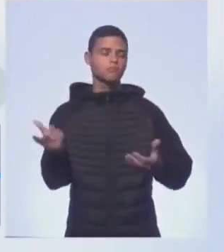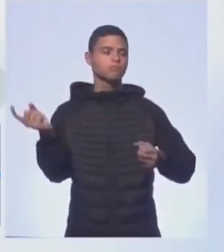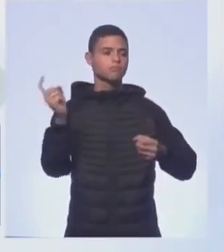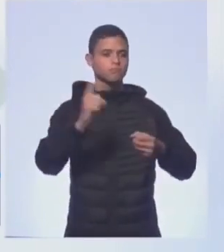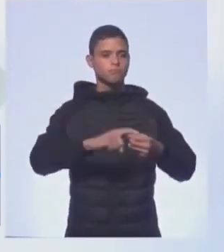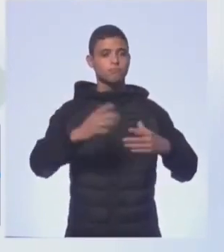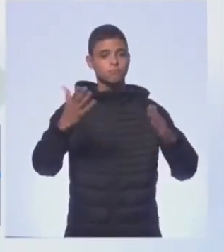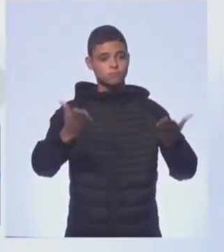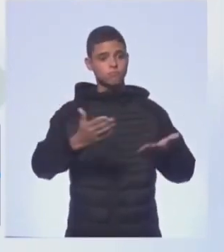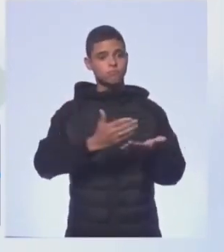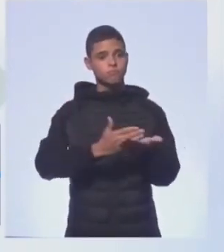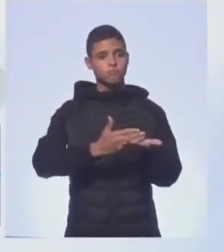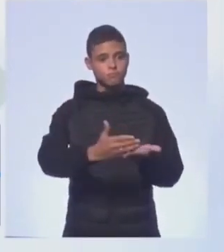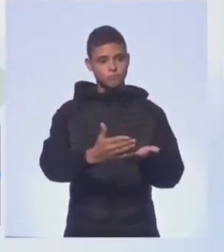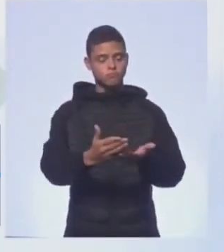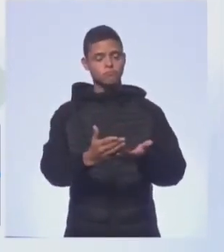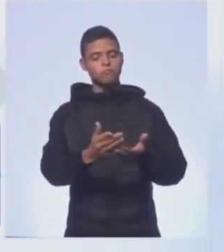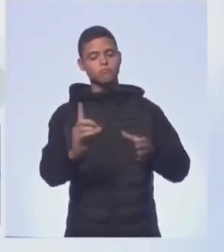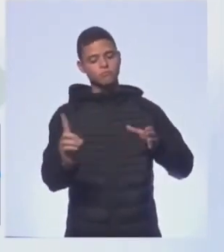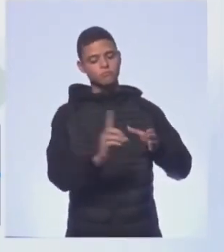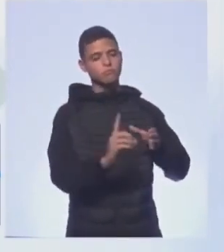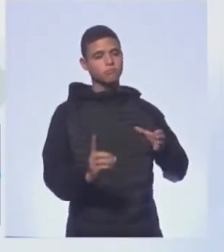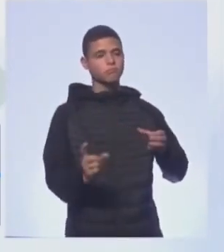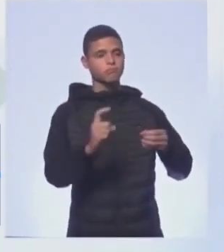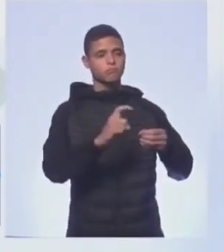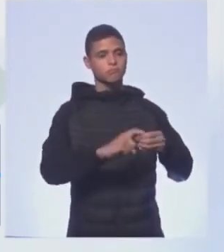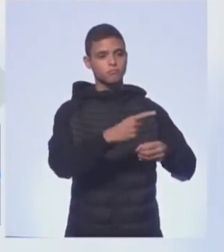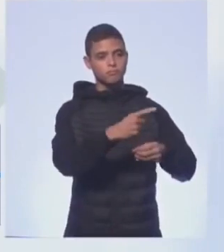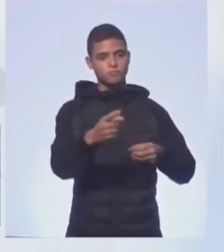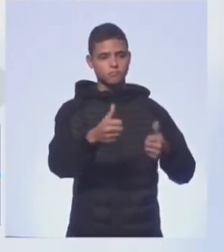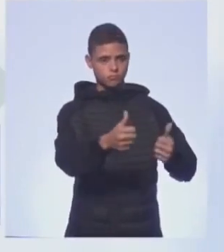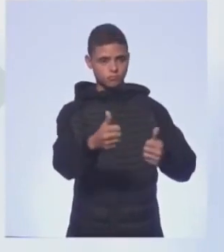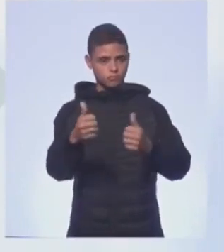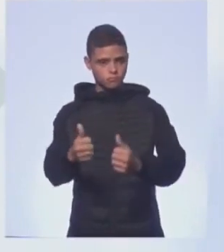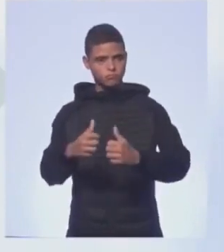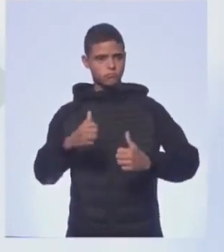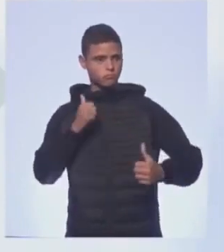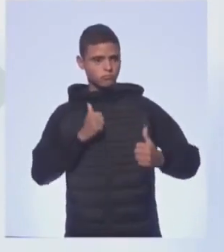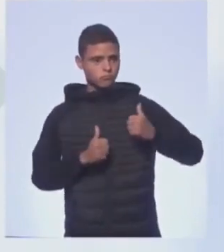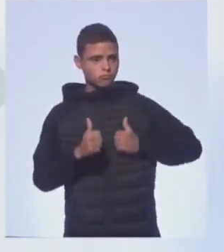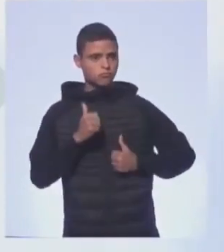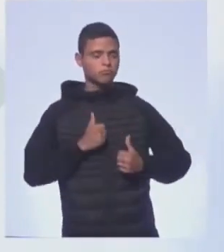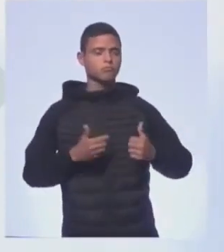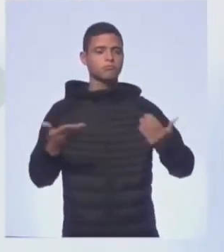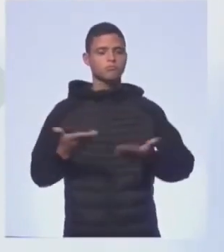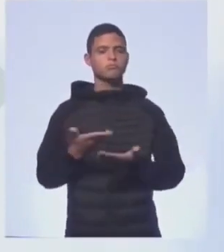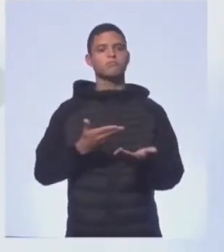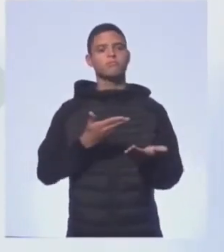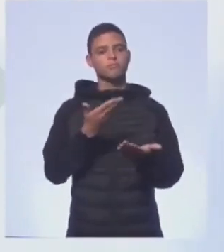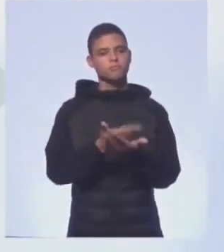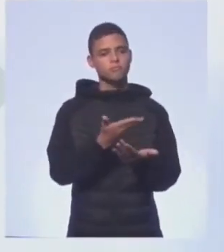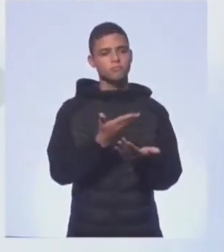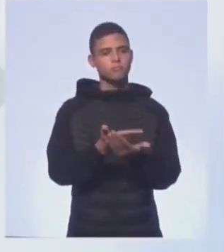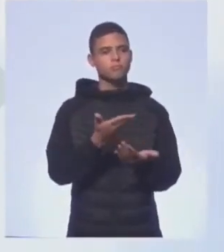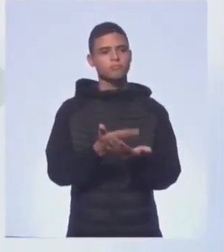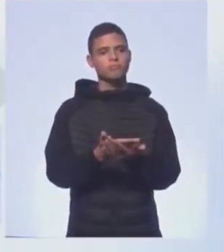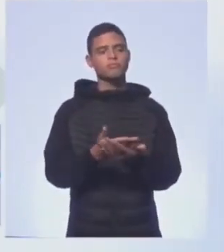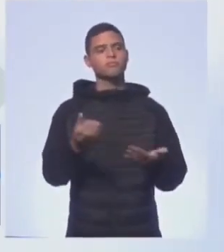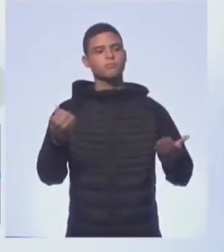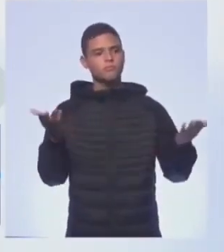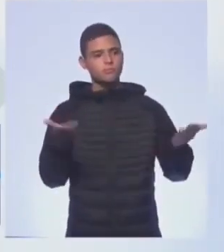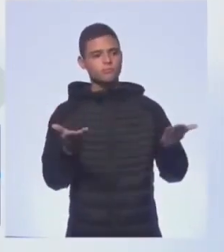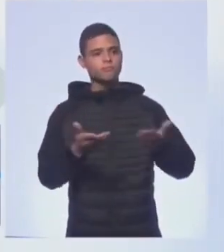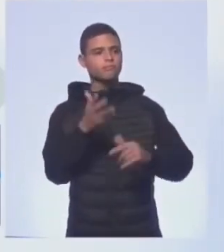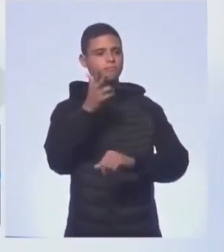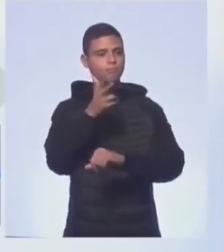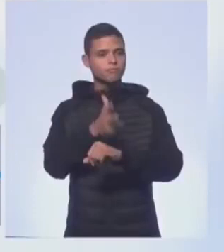agora, comecinho, né, do retorno. Espero que todos estejam bem, estejam empolgados. Nossa aula de hoje não é ao vivo, né, é uma aula gravada, eu